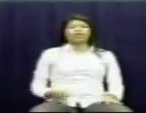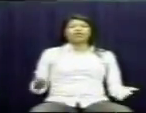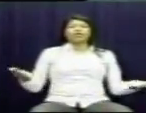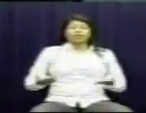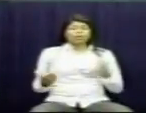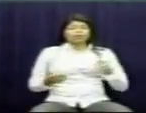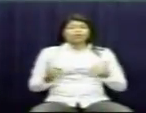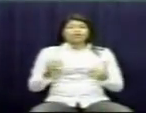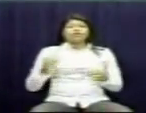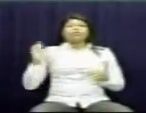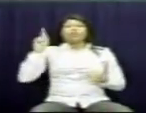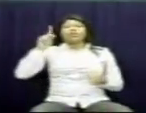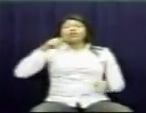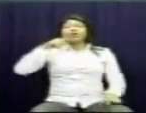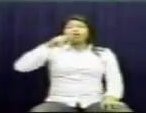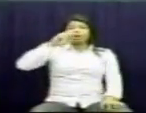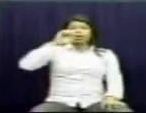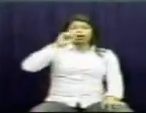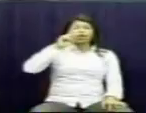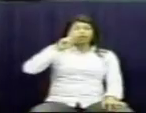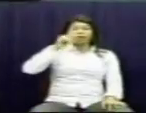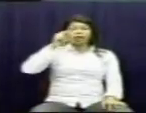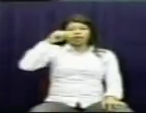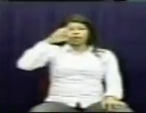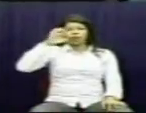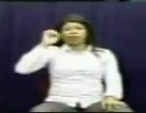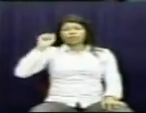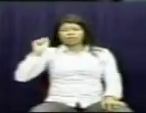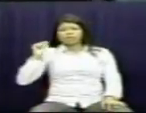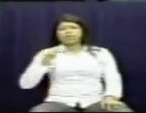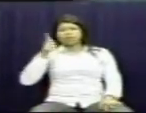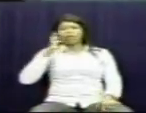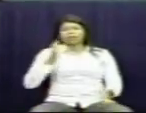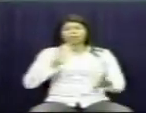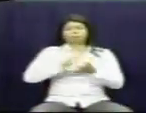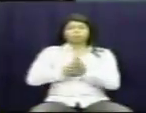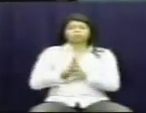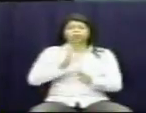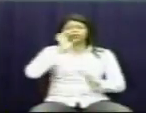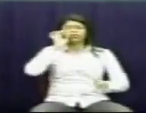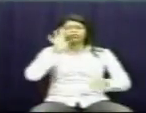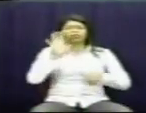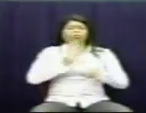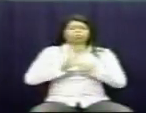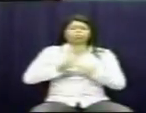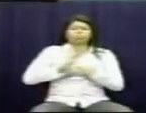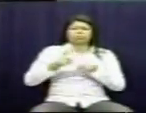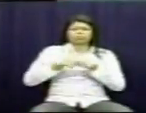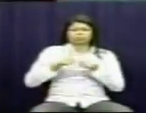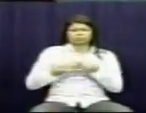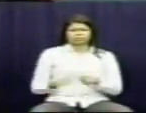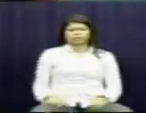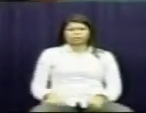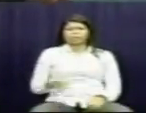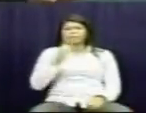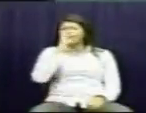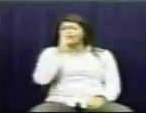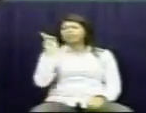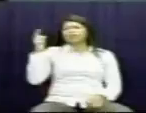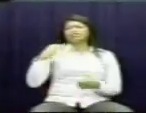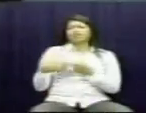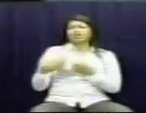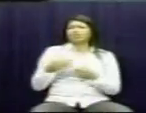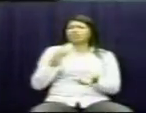o da senadora é apenas para o curso de medicina. Como se faltassem só médicos no interior.